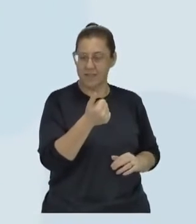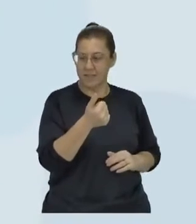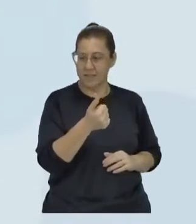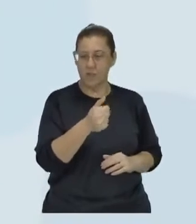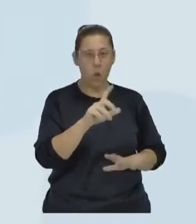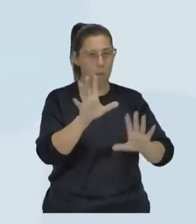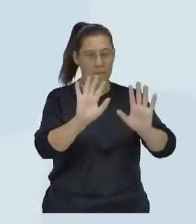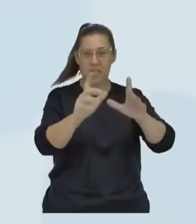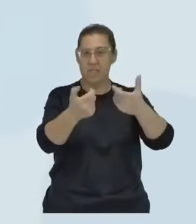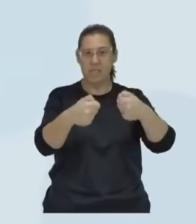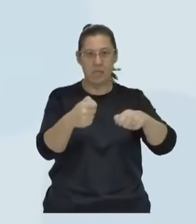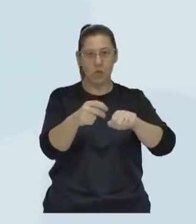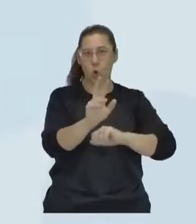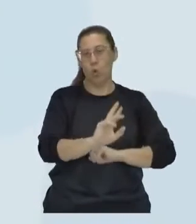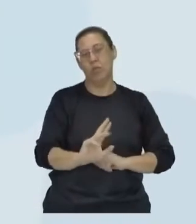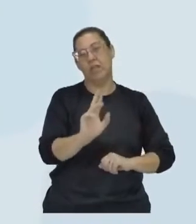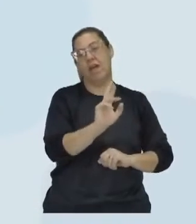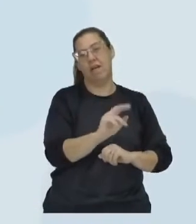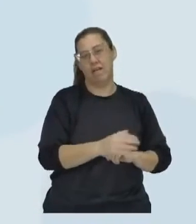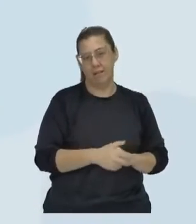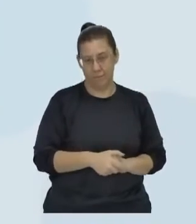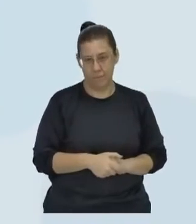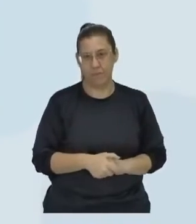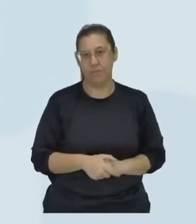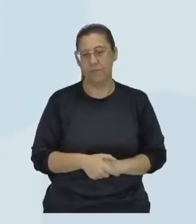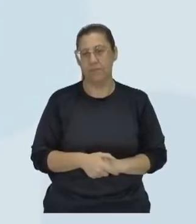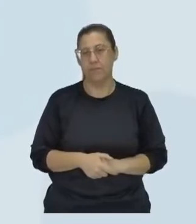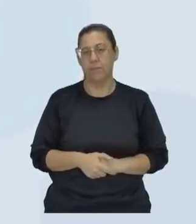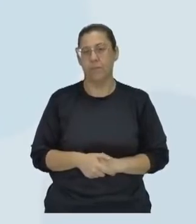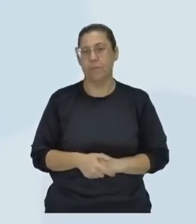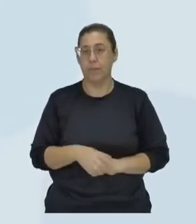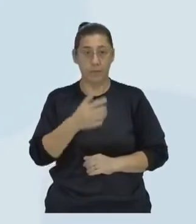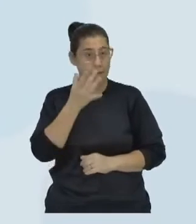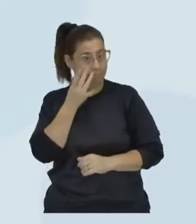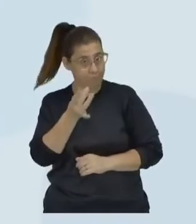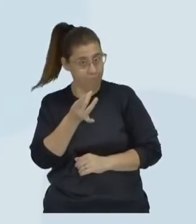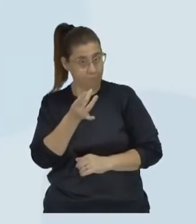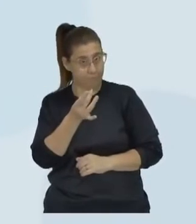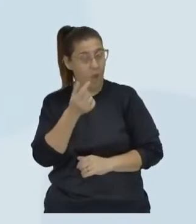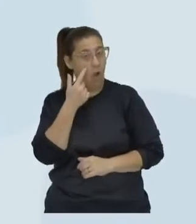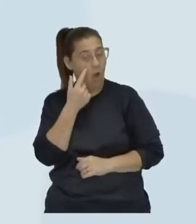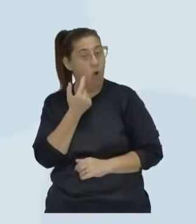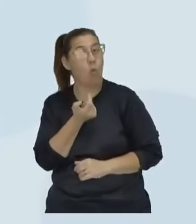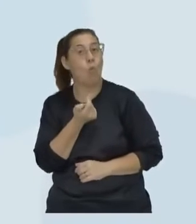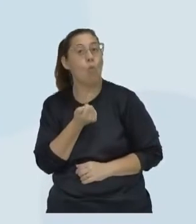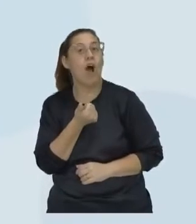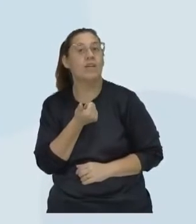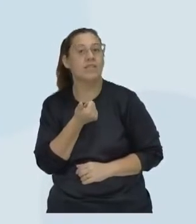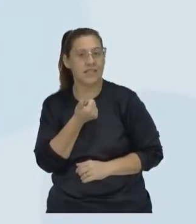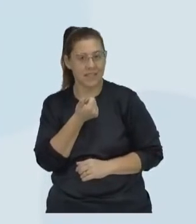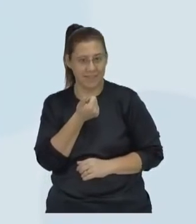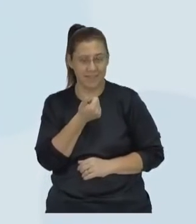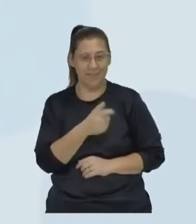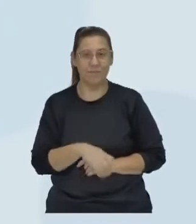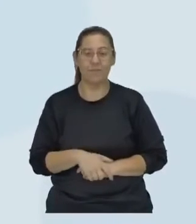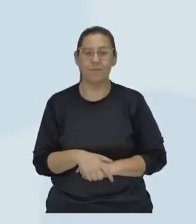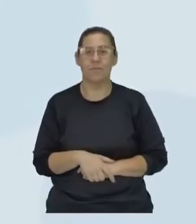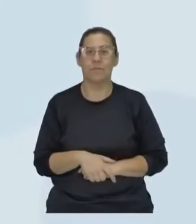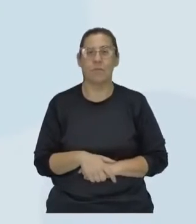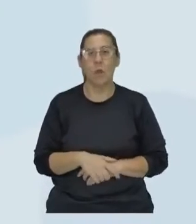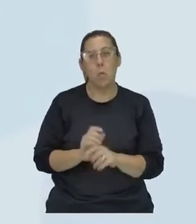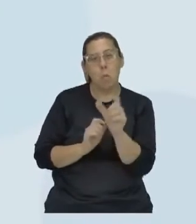não chegou a utilizar, né? Então precisa prestar atenção nisso, olha como isso é importante para a construção do sentido.